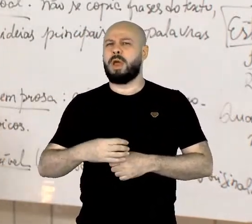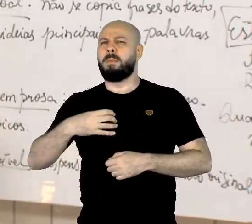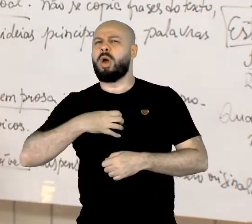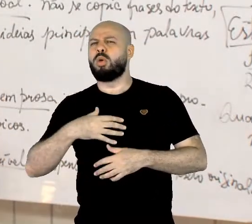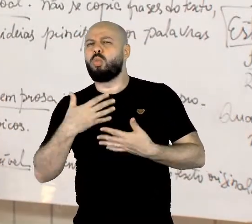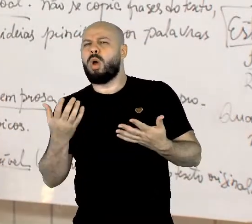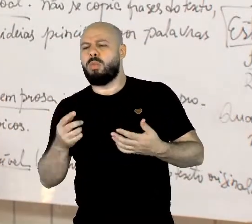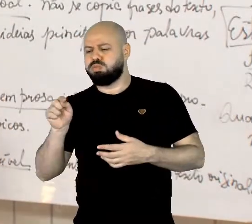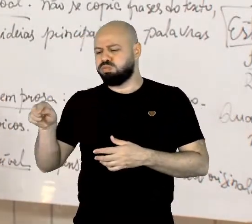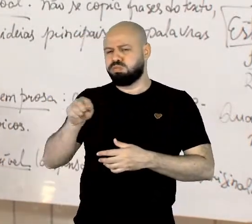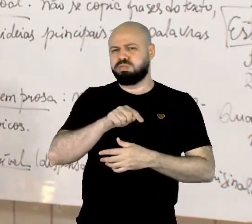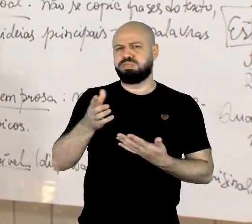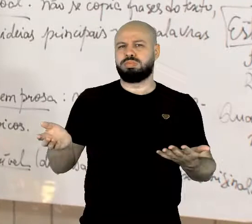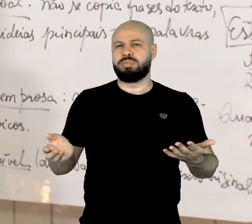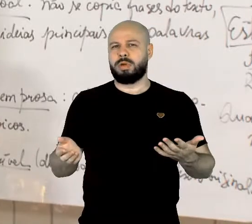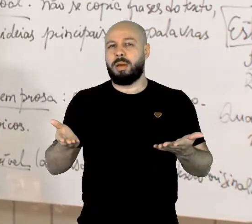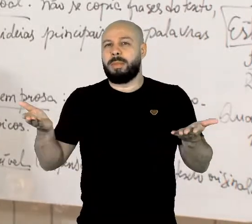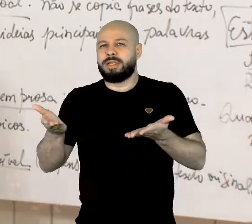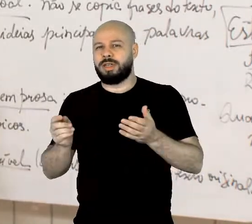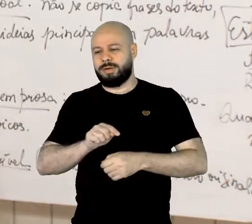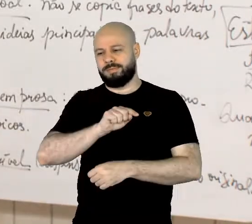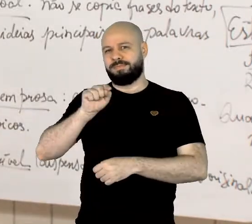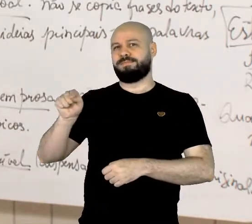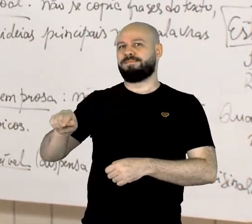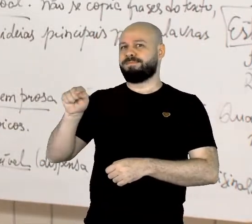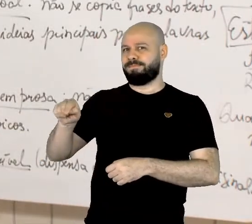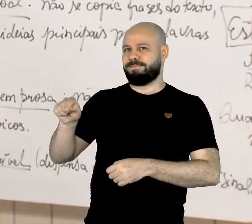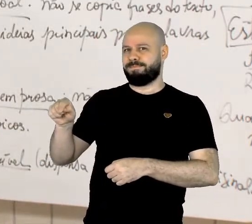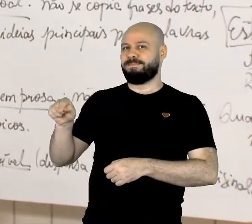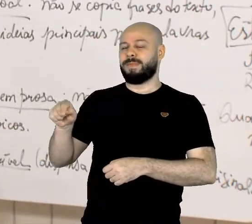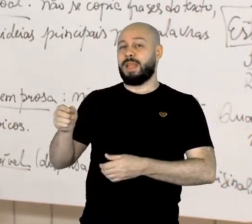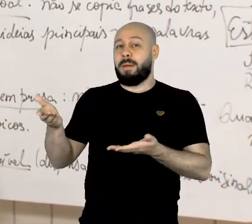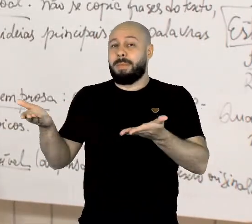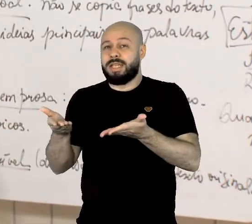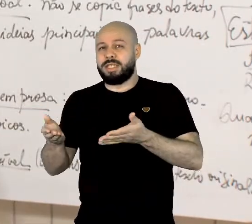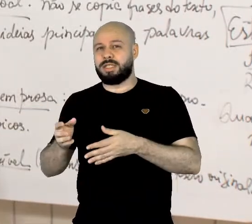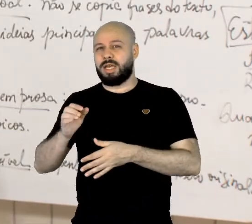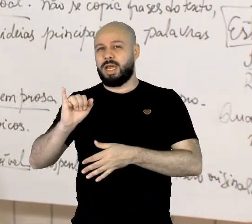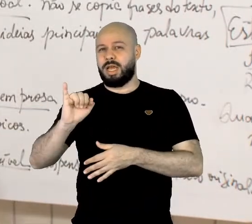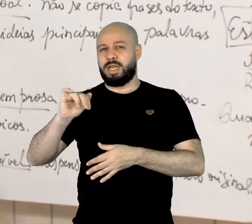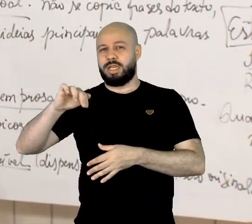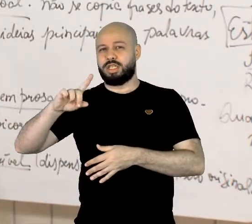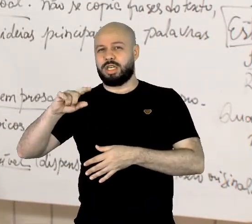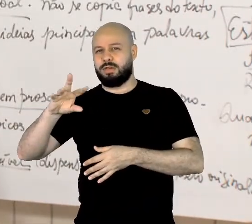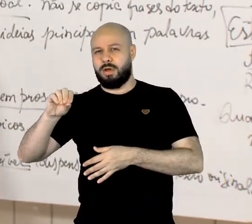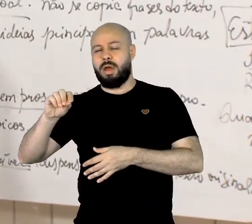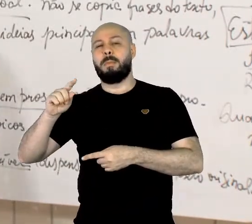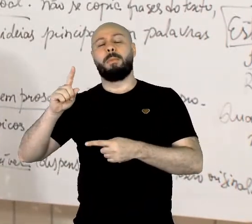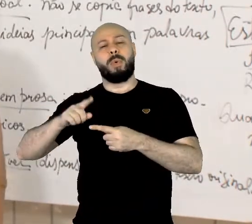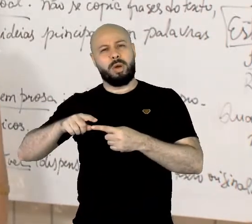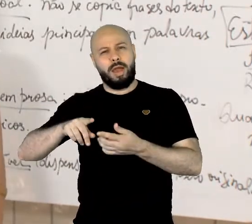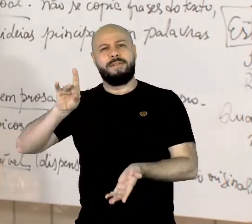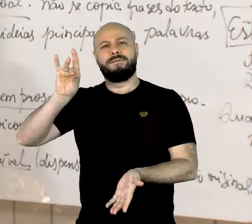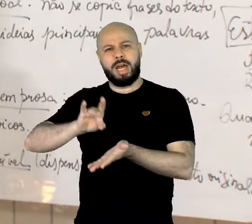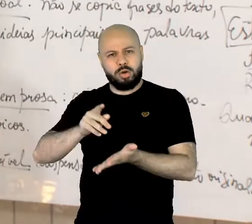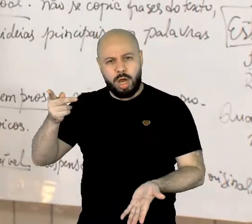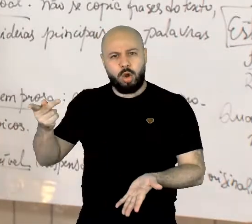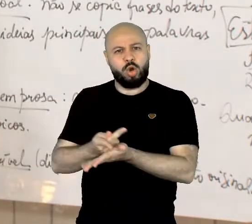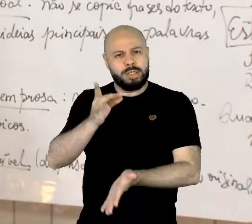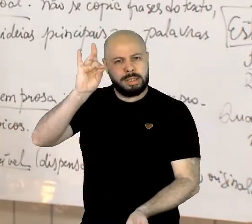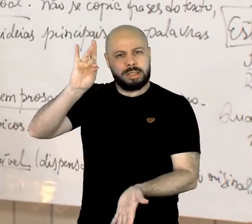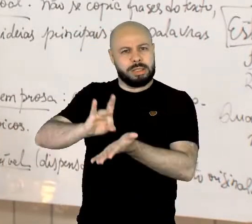o presente do indicativo, porque é um fato, uma ação que aconteceu, um fato